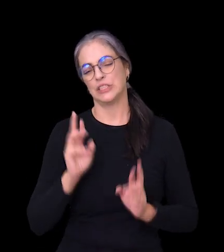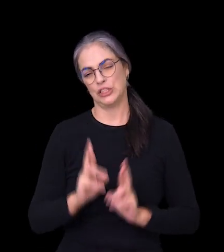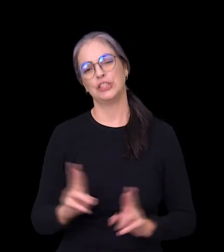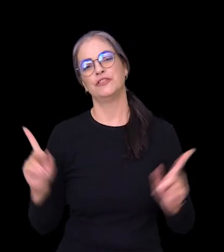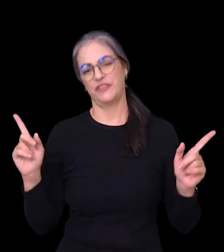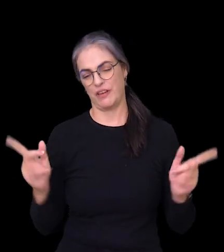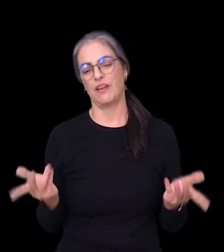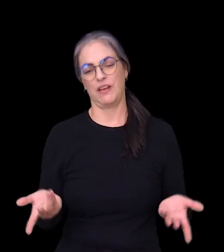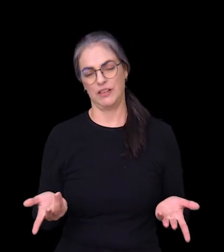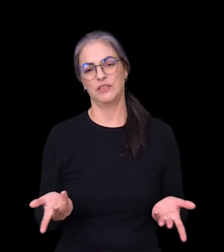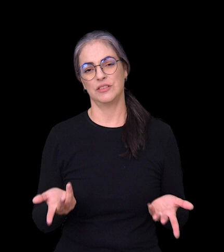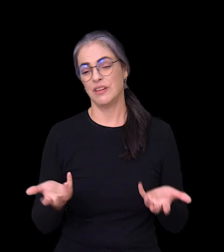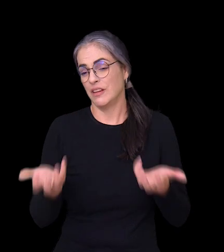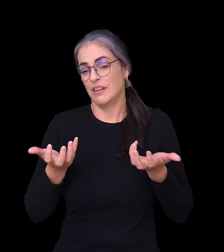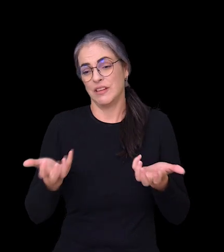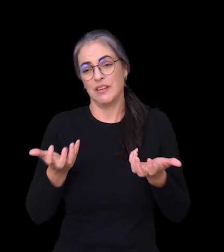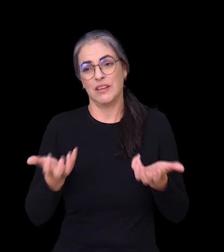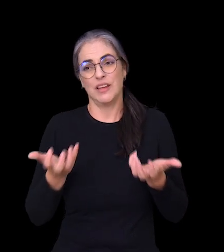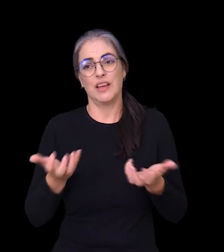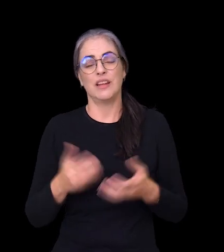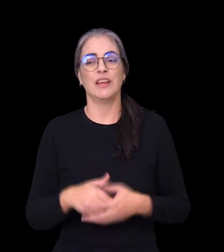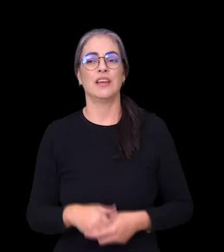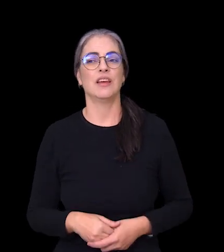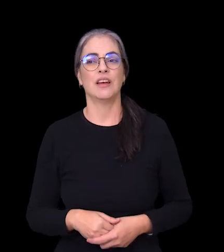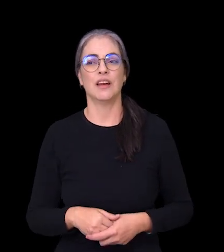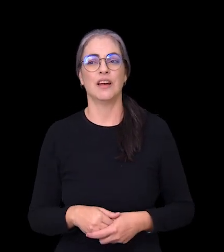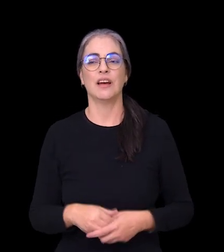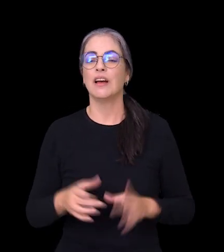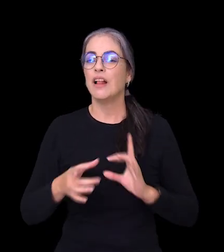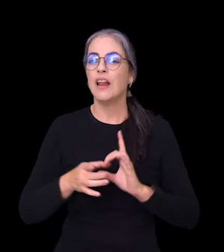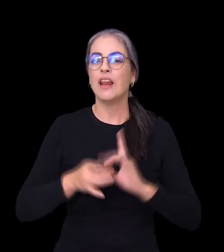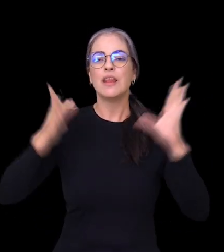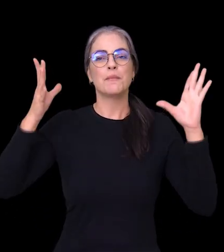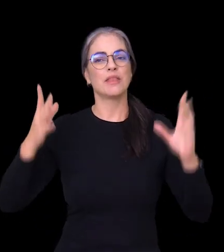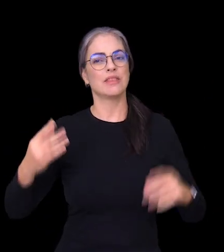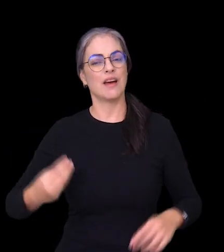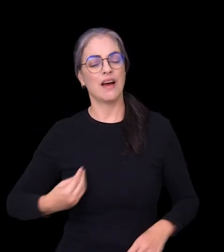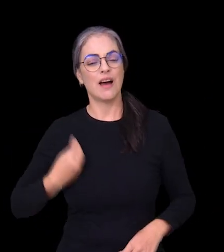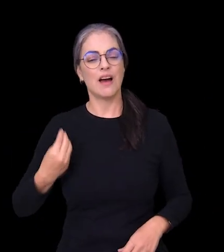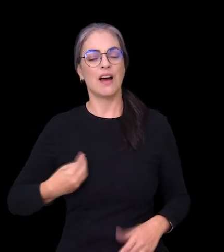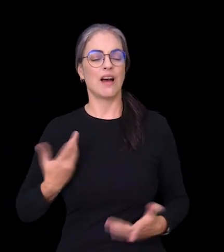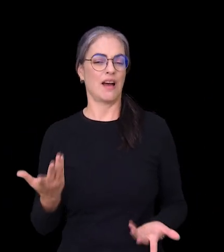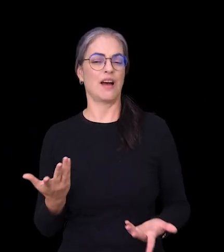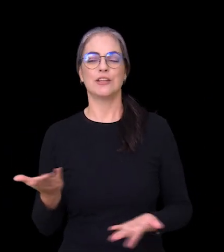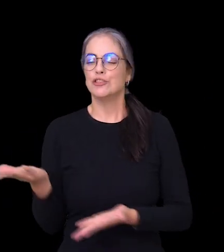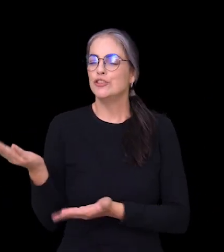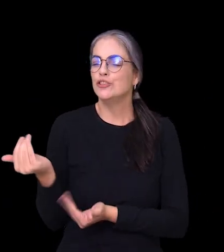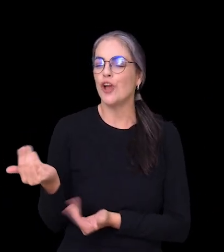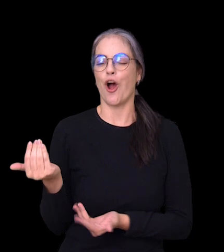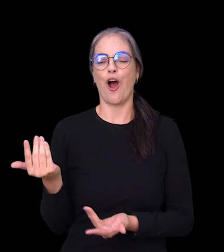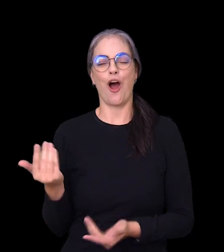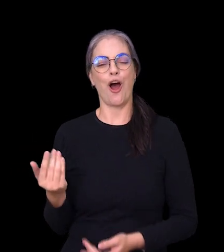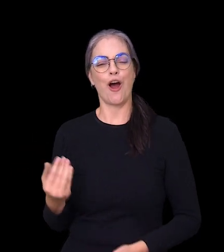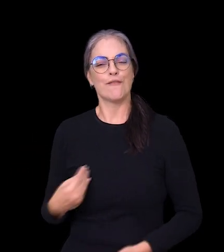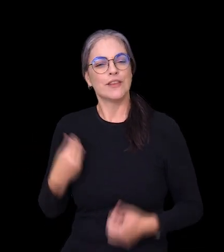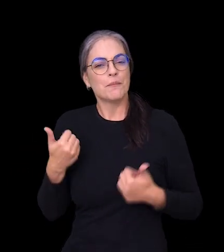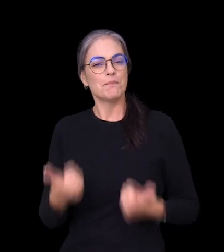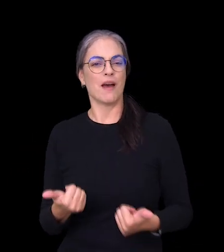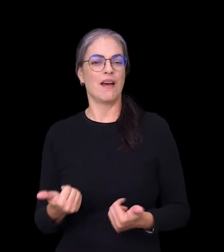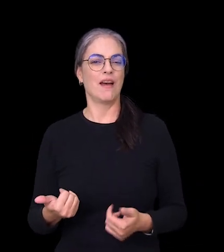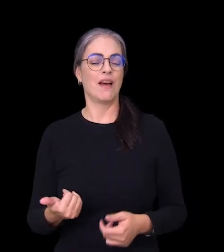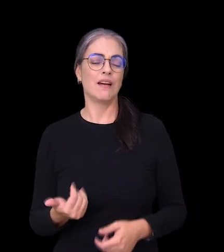elas fossem livres de coerções, de opressão, né? Faz parte da juventude, faz parte